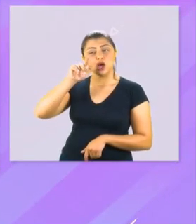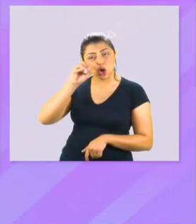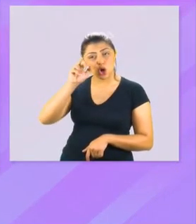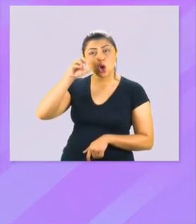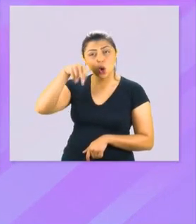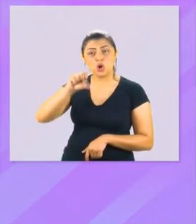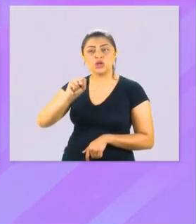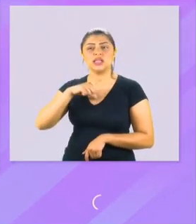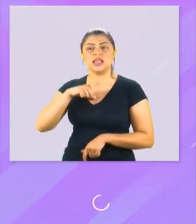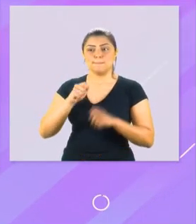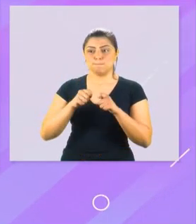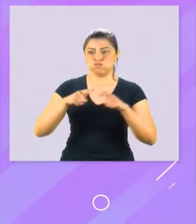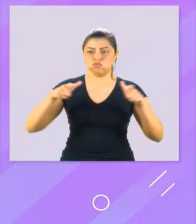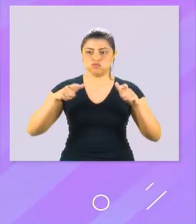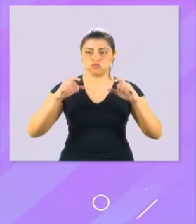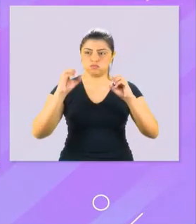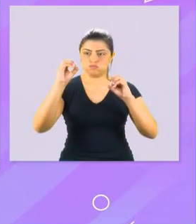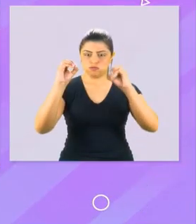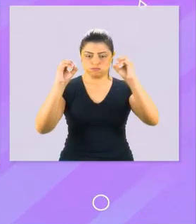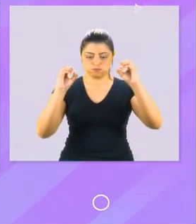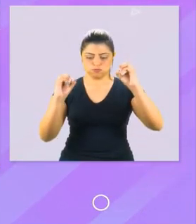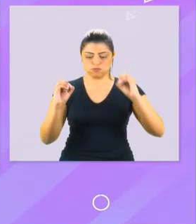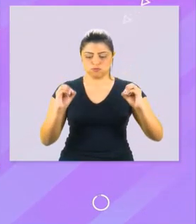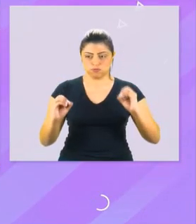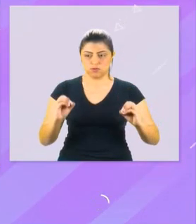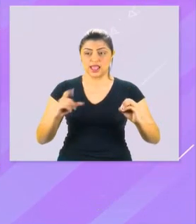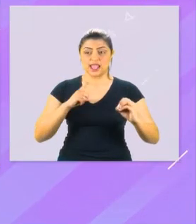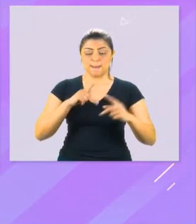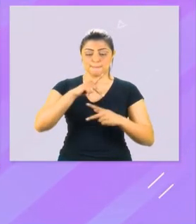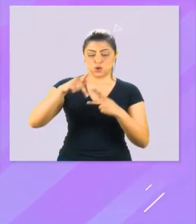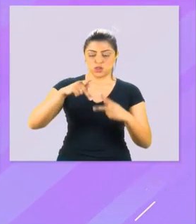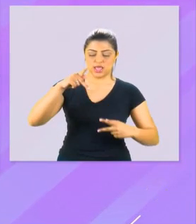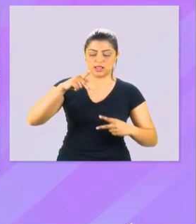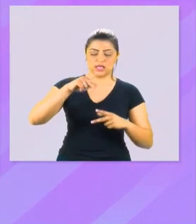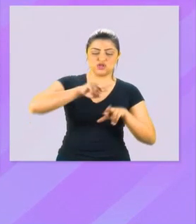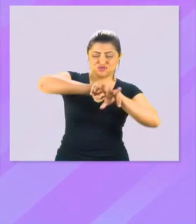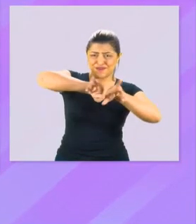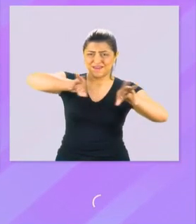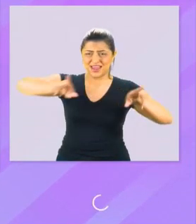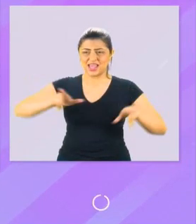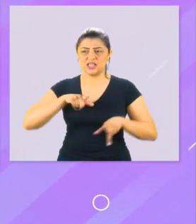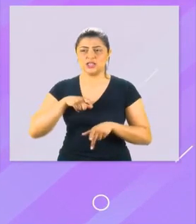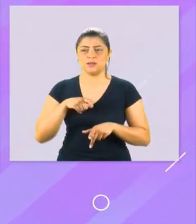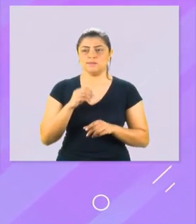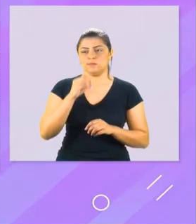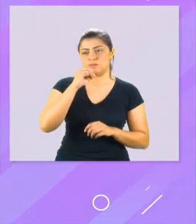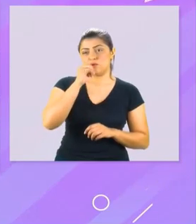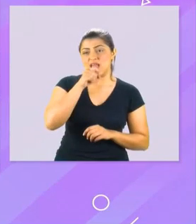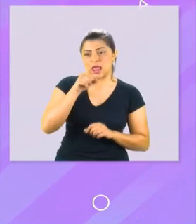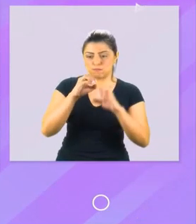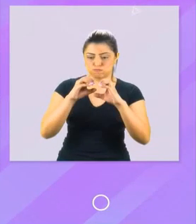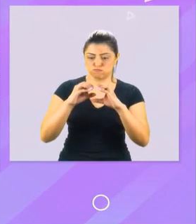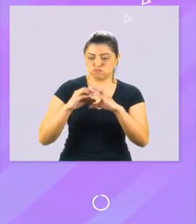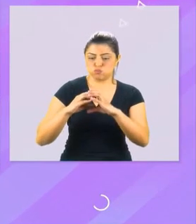densas. Vale lembrar aqui que cada uma dessas lipoproteínas tem uma densidade diferente. Então, elas são as maiores